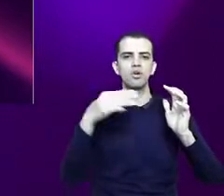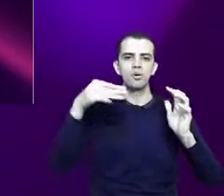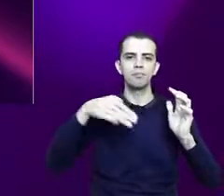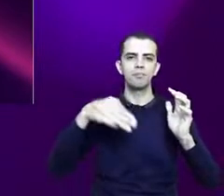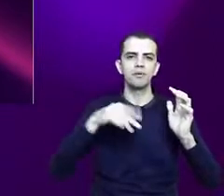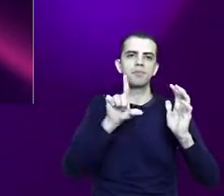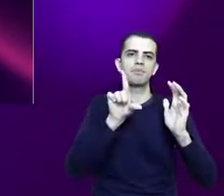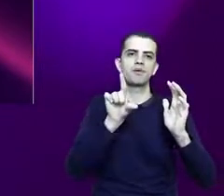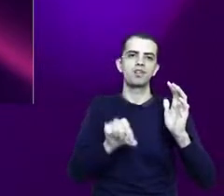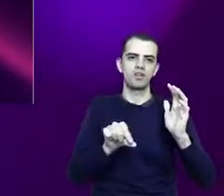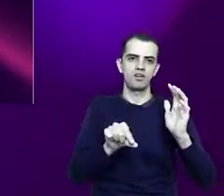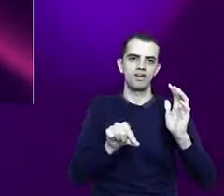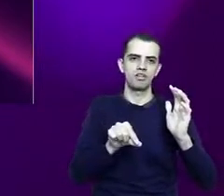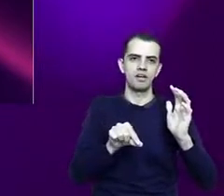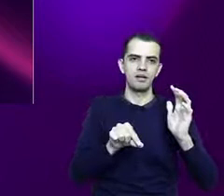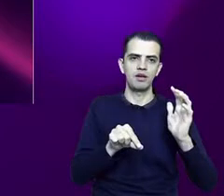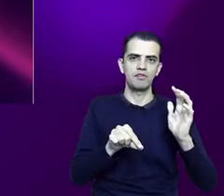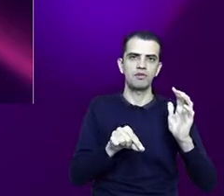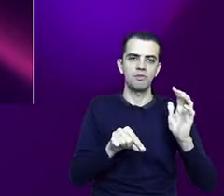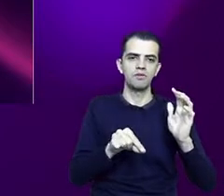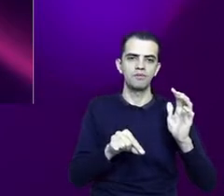que a copa previamente